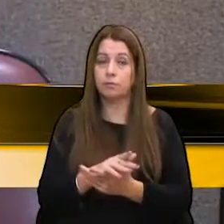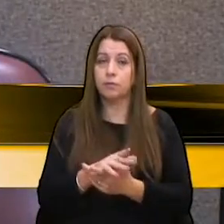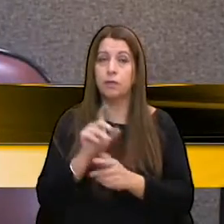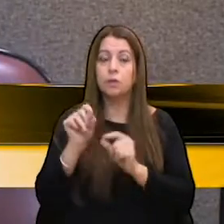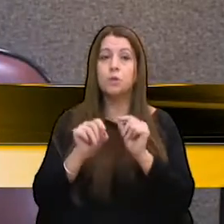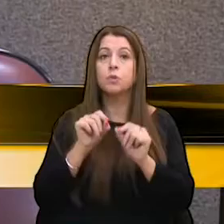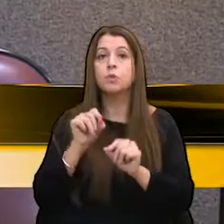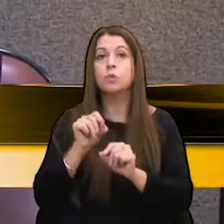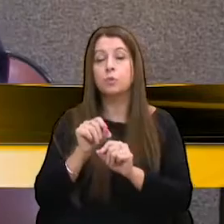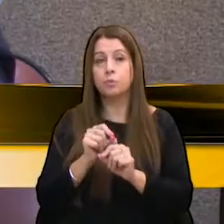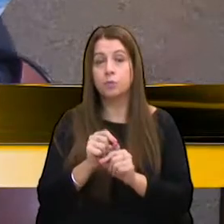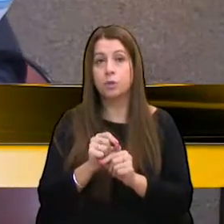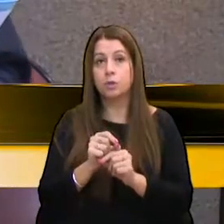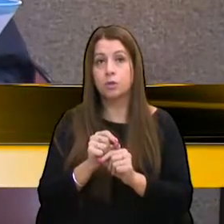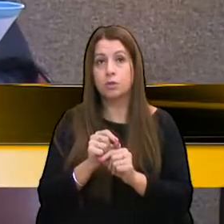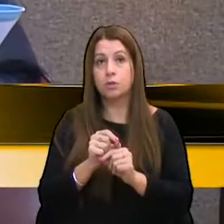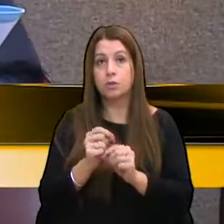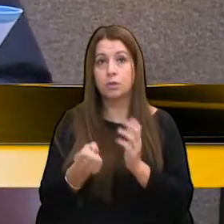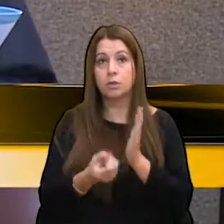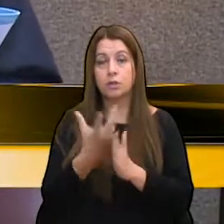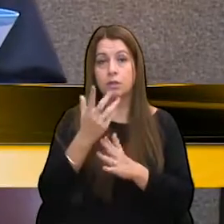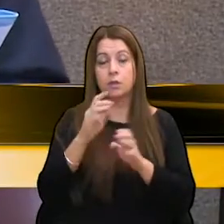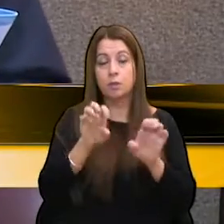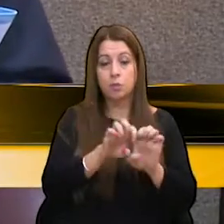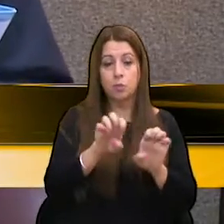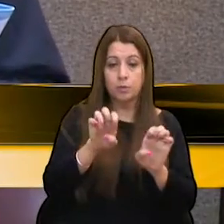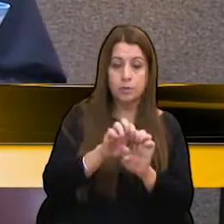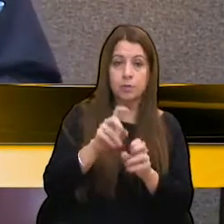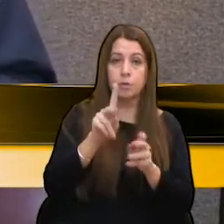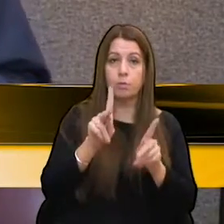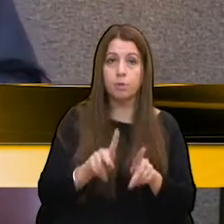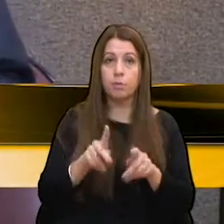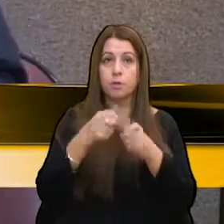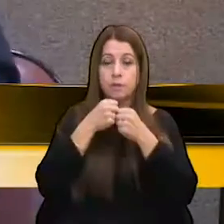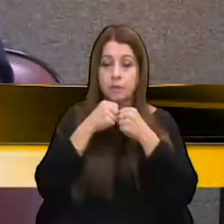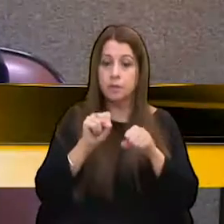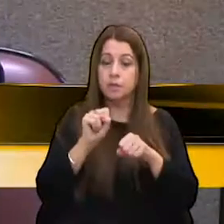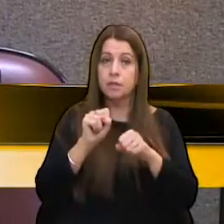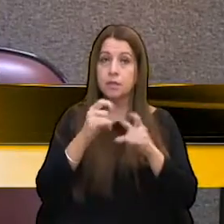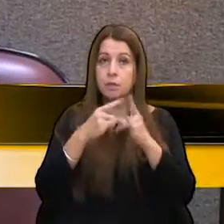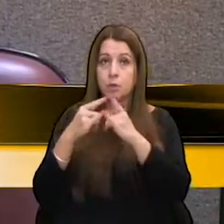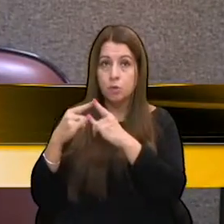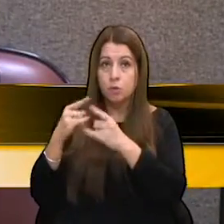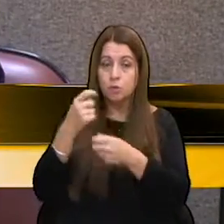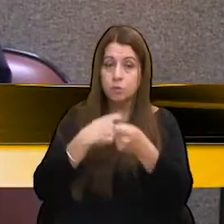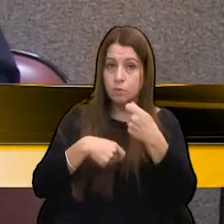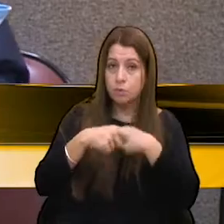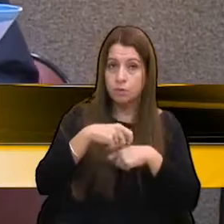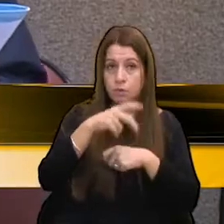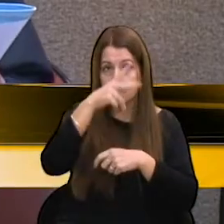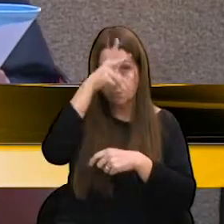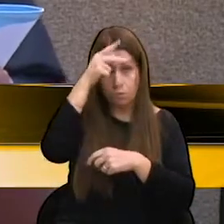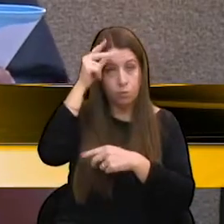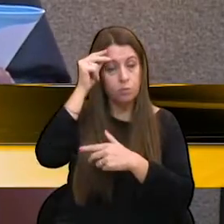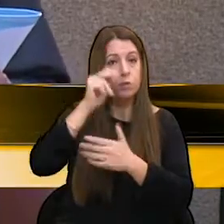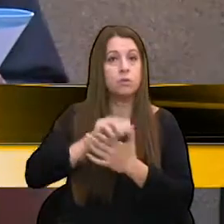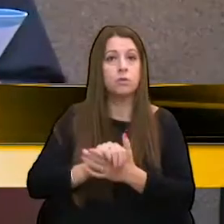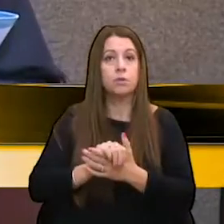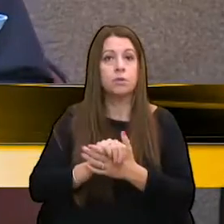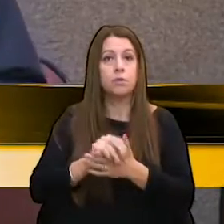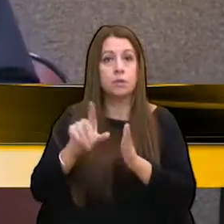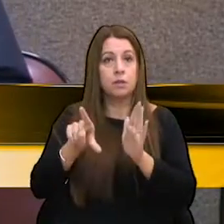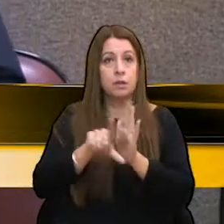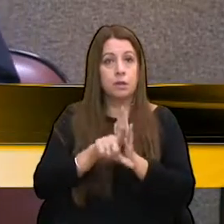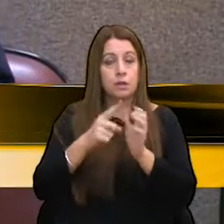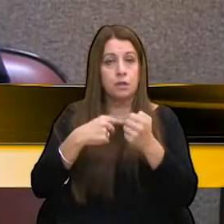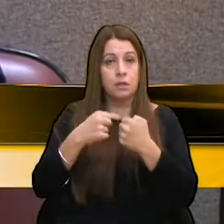sobre criação, estruturação e atribuições das secretarias e órgãos da administração pública. Lei